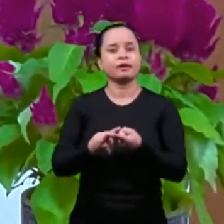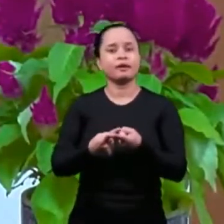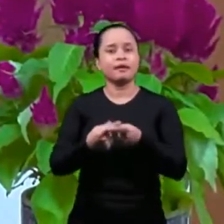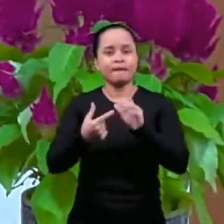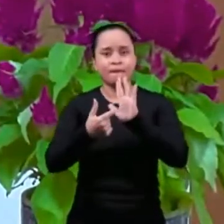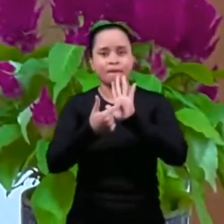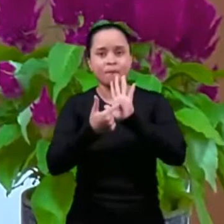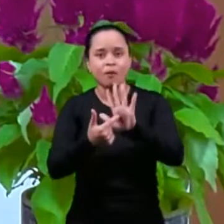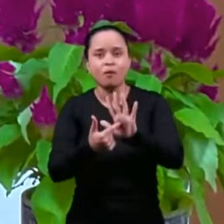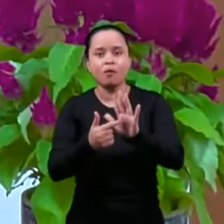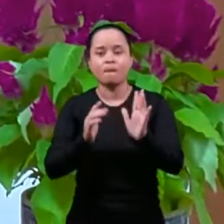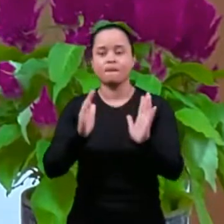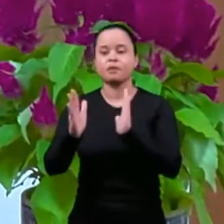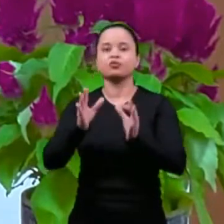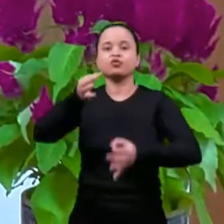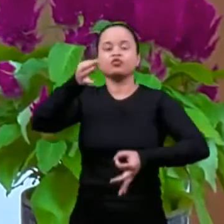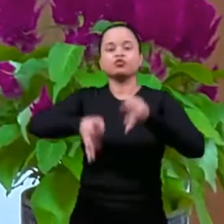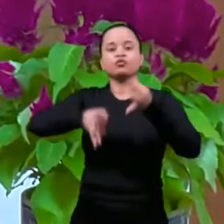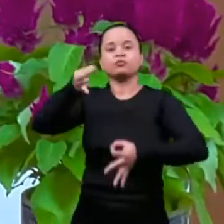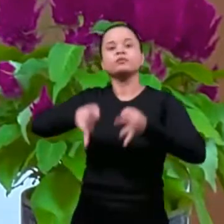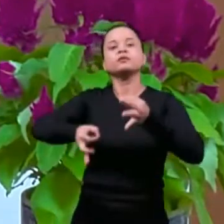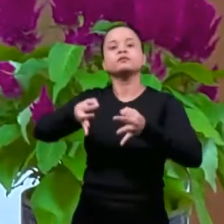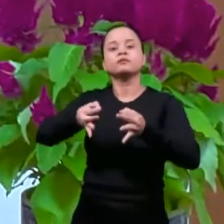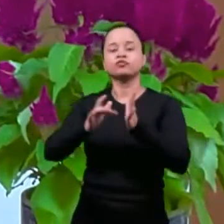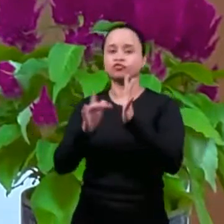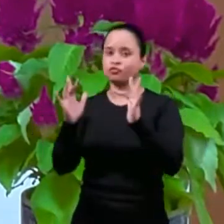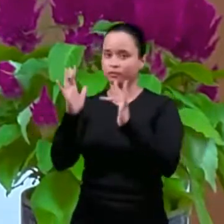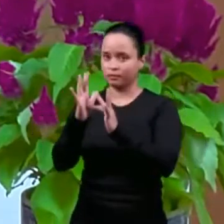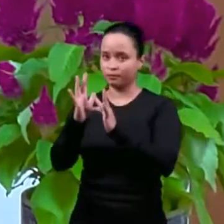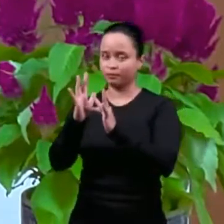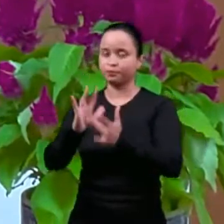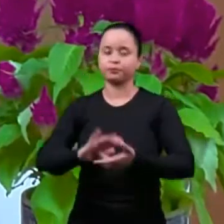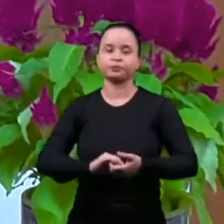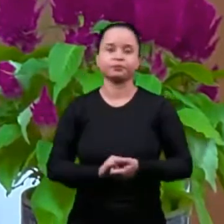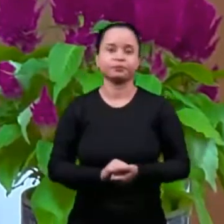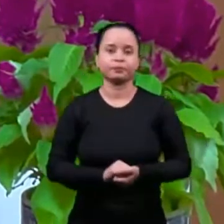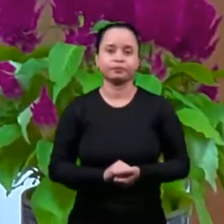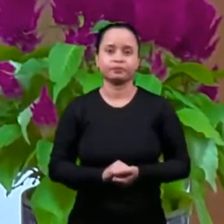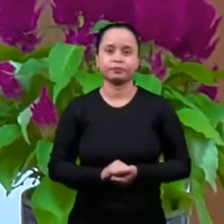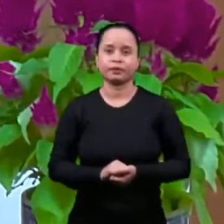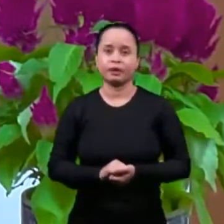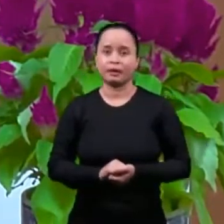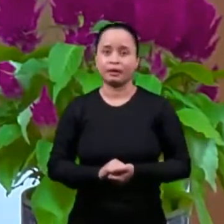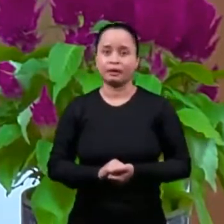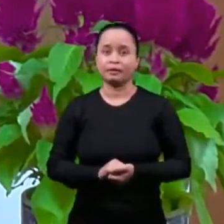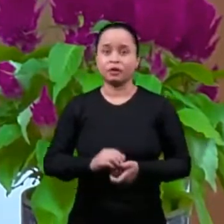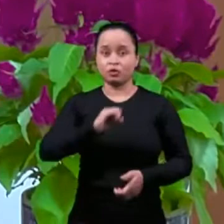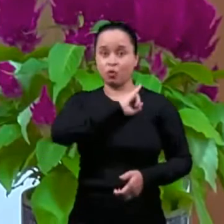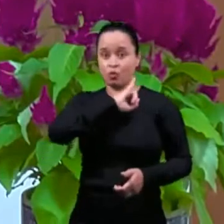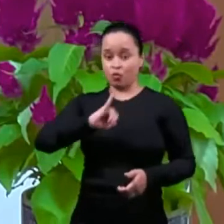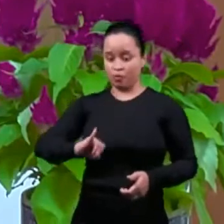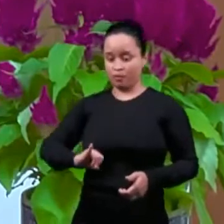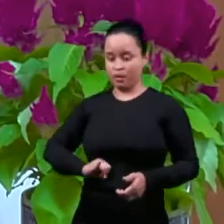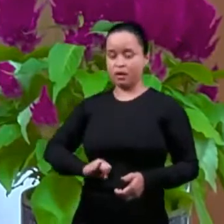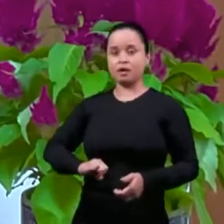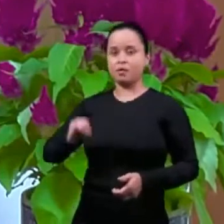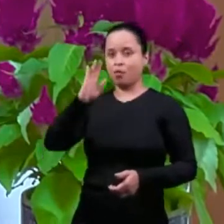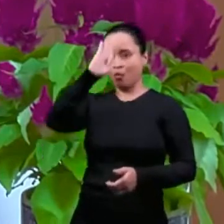do Senhor Jesus, quando estava diante do Império Romano,